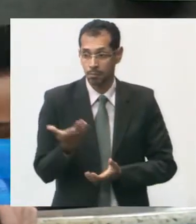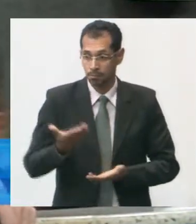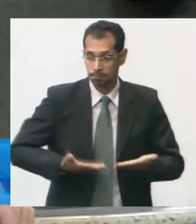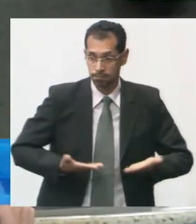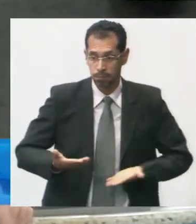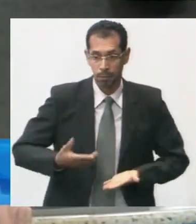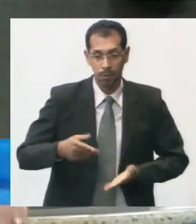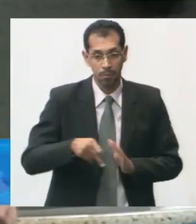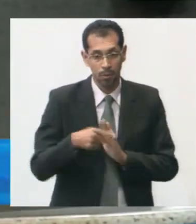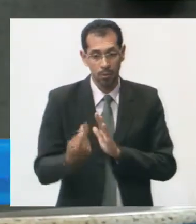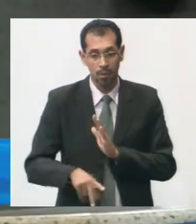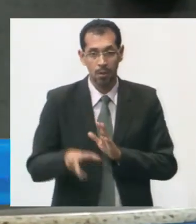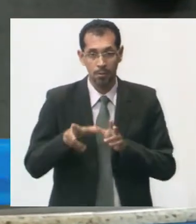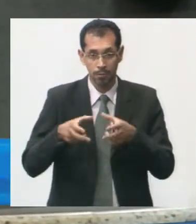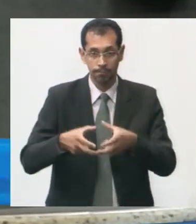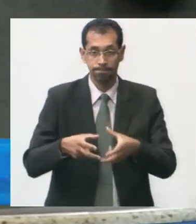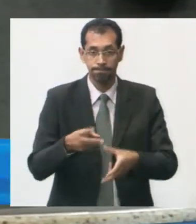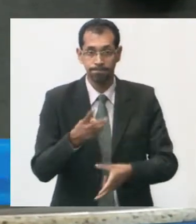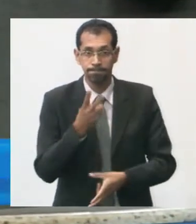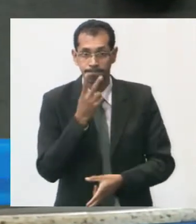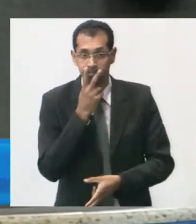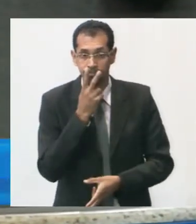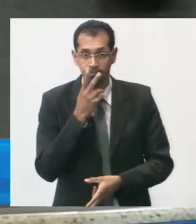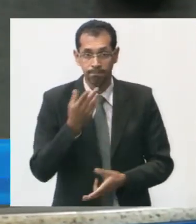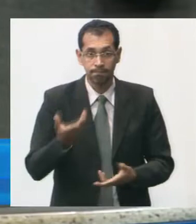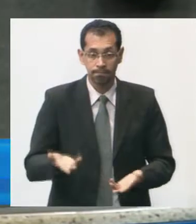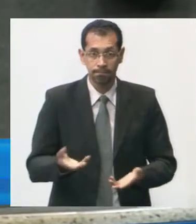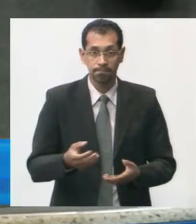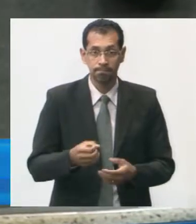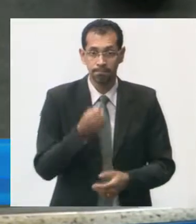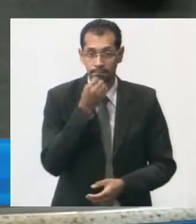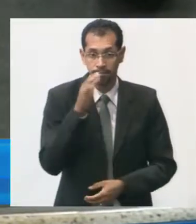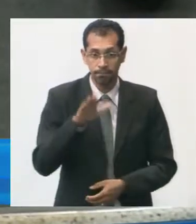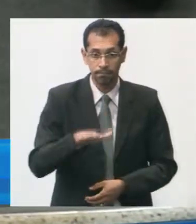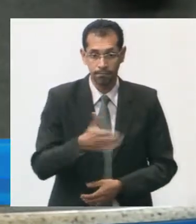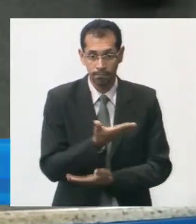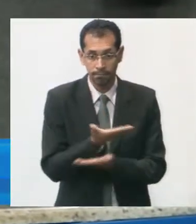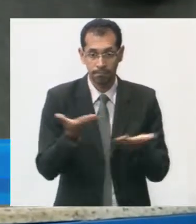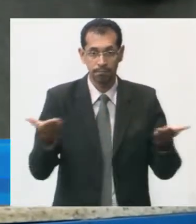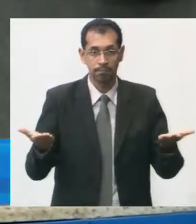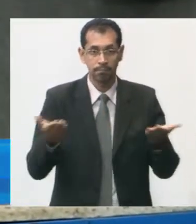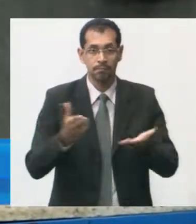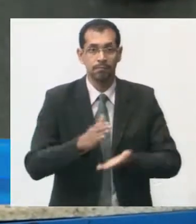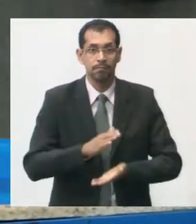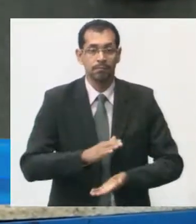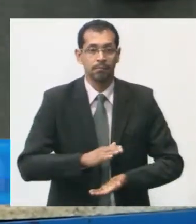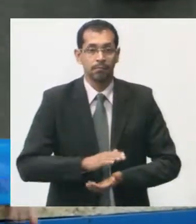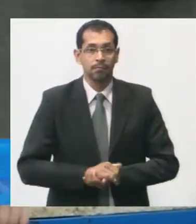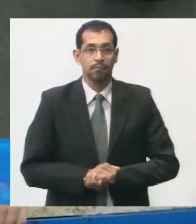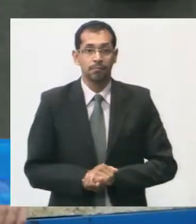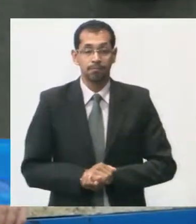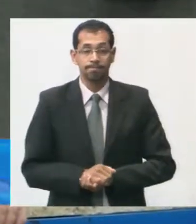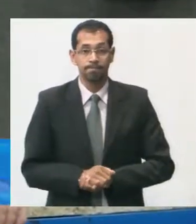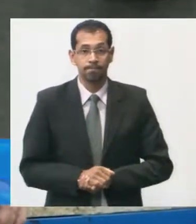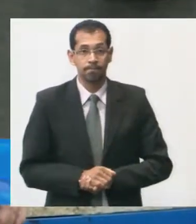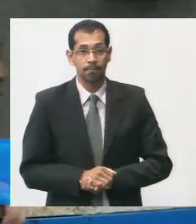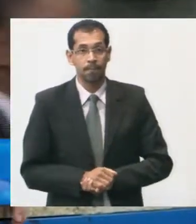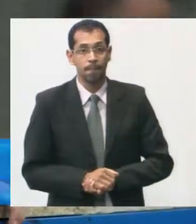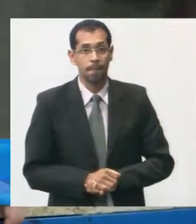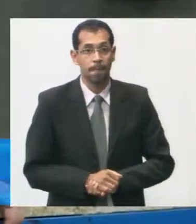a todas. Eu gostaria de usar